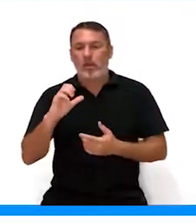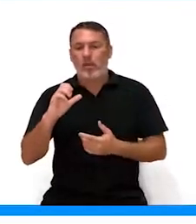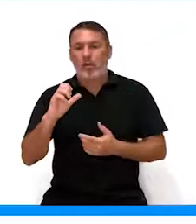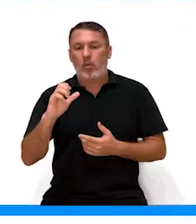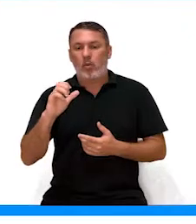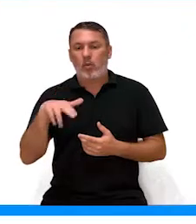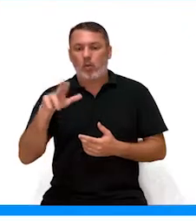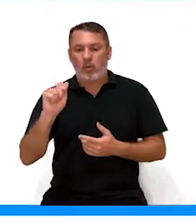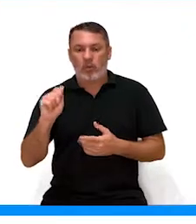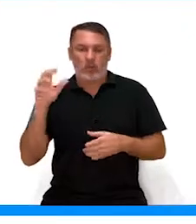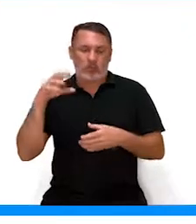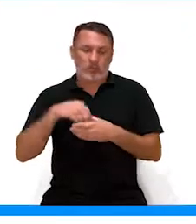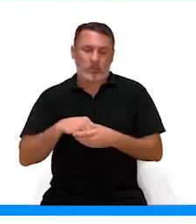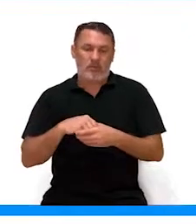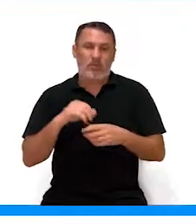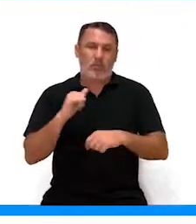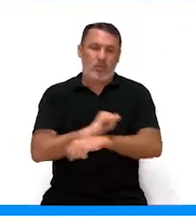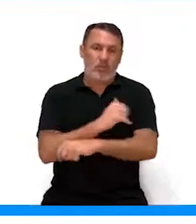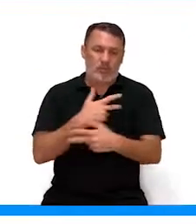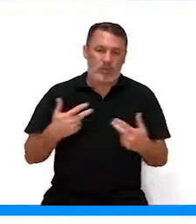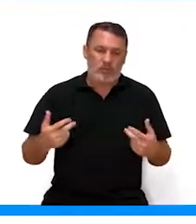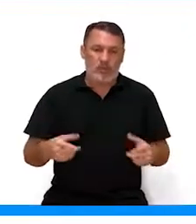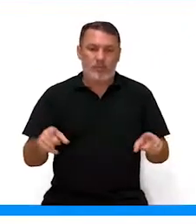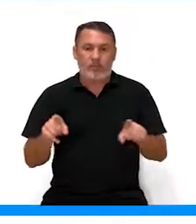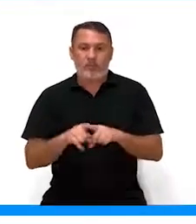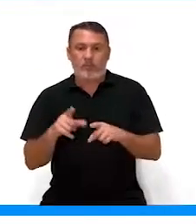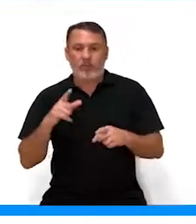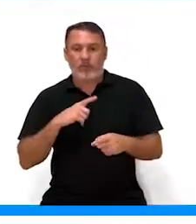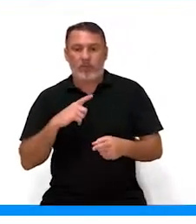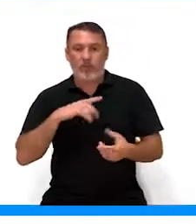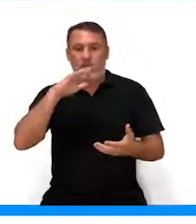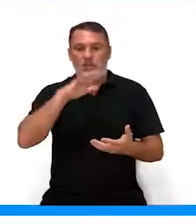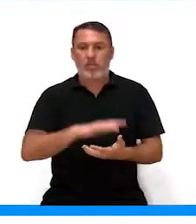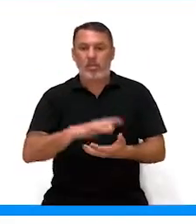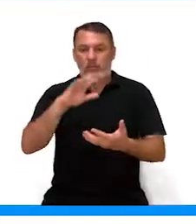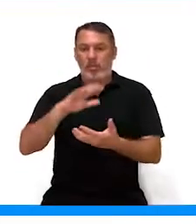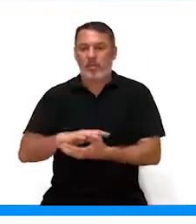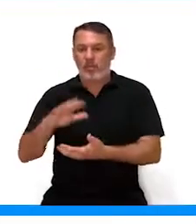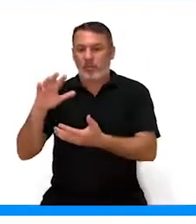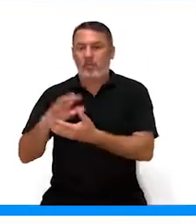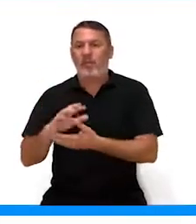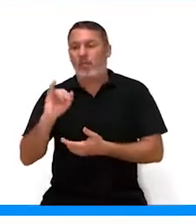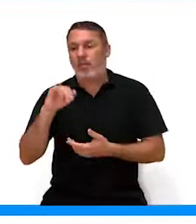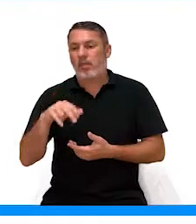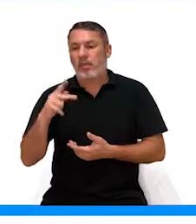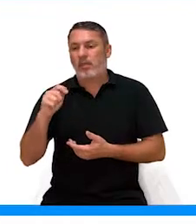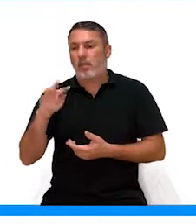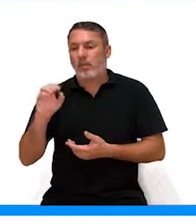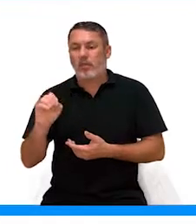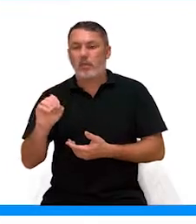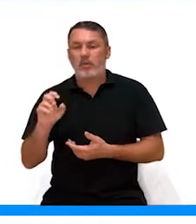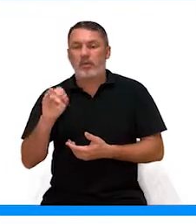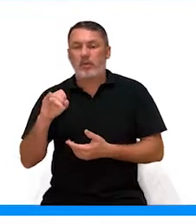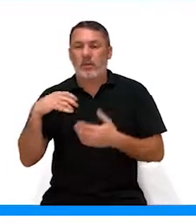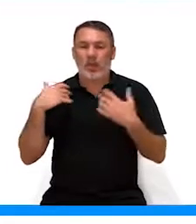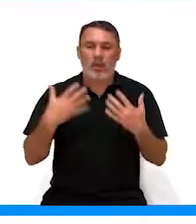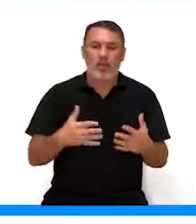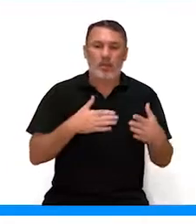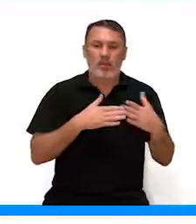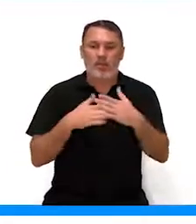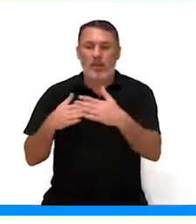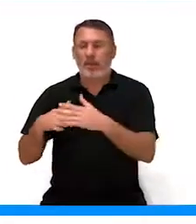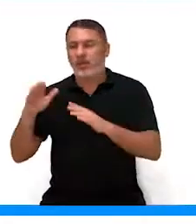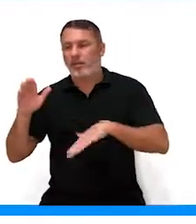energética, acumula, né, energia nesse tecido de gordura. Amortecedor de impactos, porque quando cai,